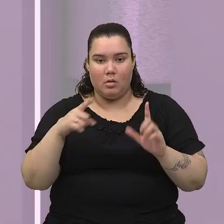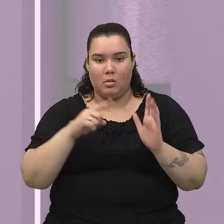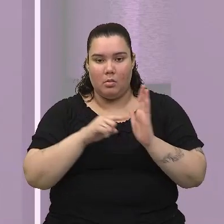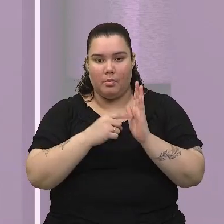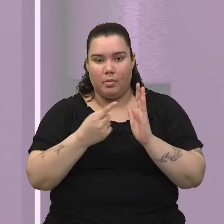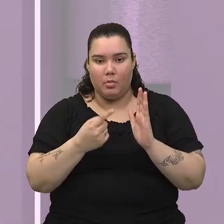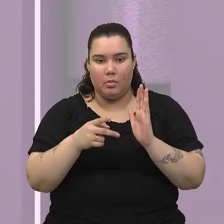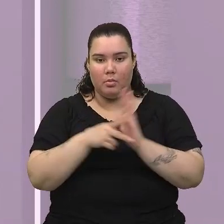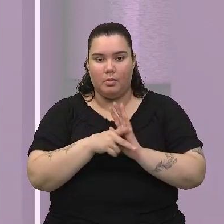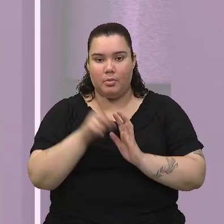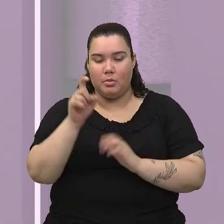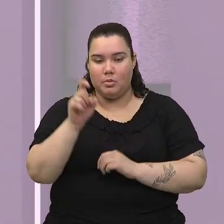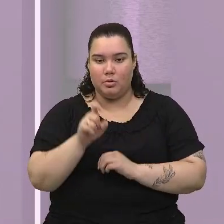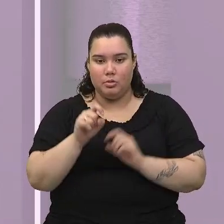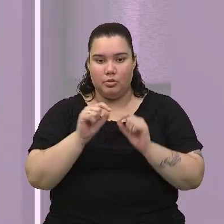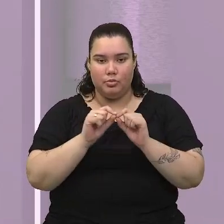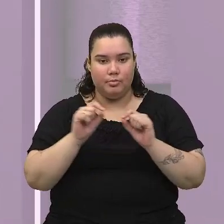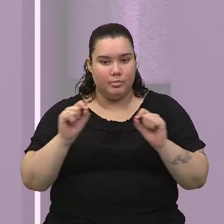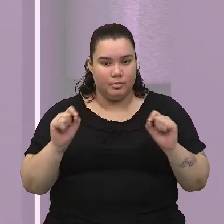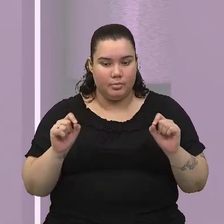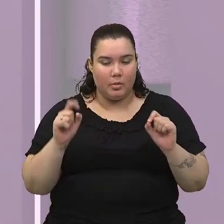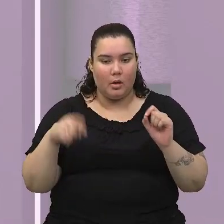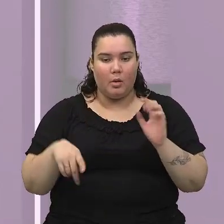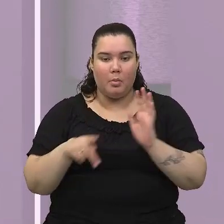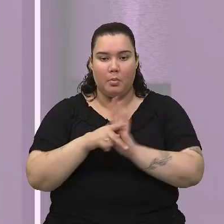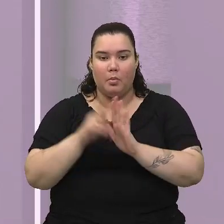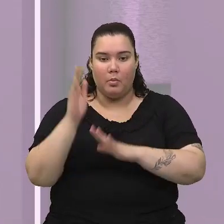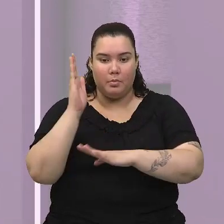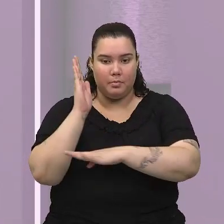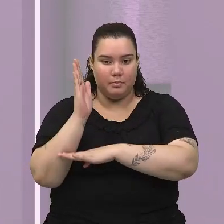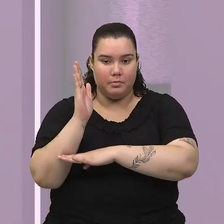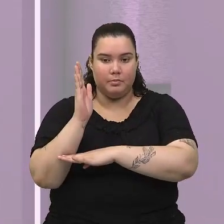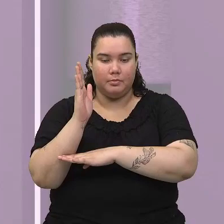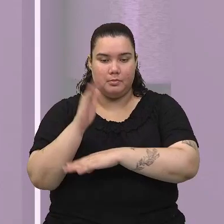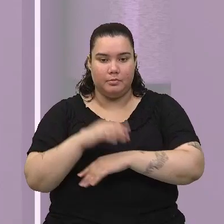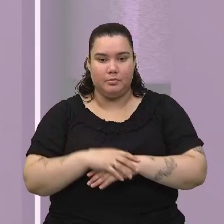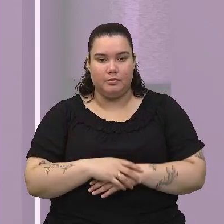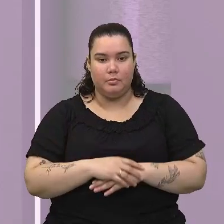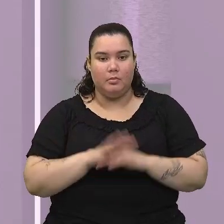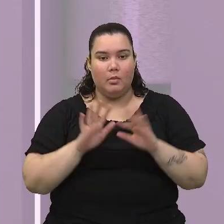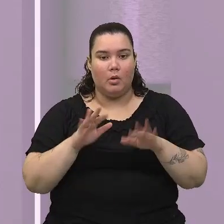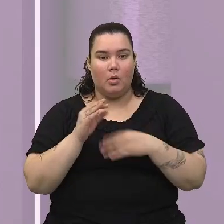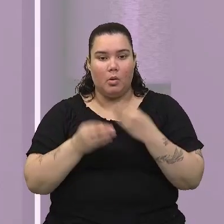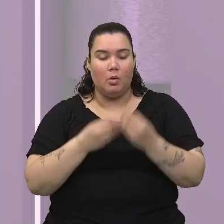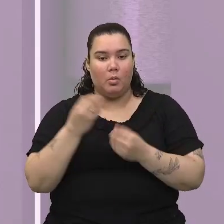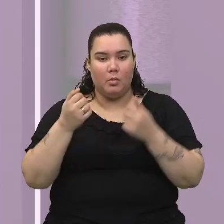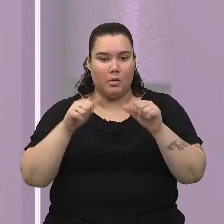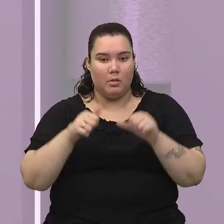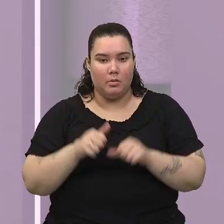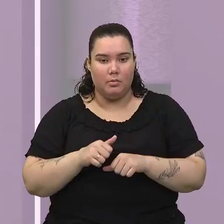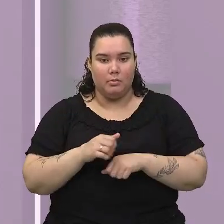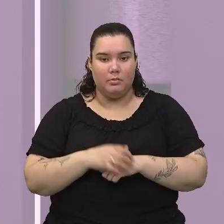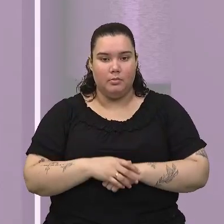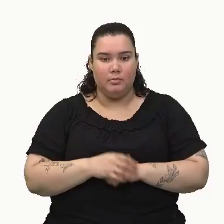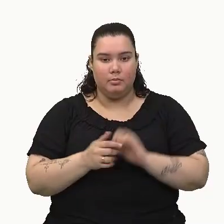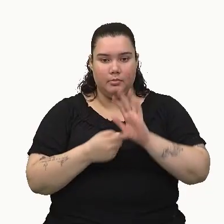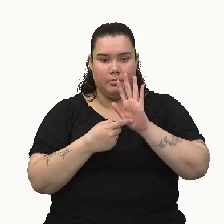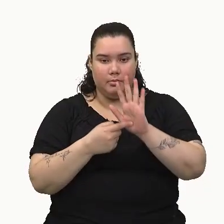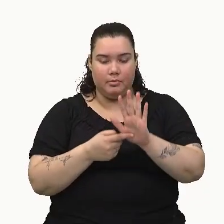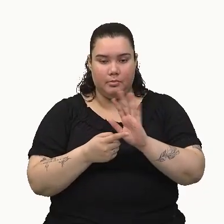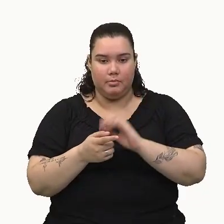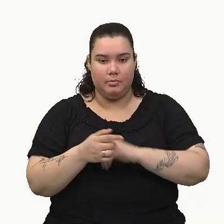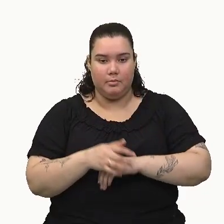eixo x do plano cartesiano, tá? E como é que a gente faz para verificar isso aí? Vem comigo aqui na tela que eu vou te